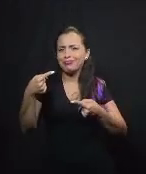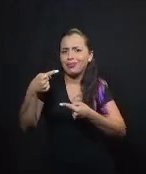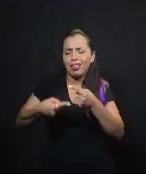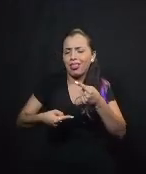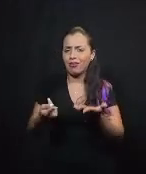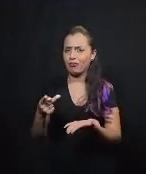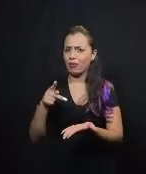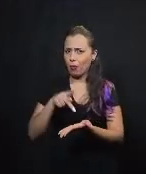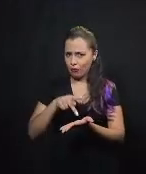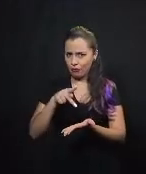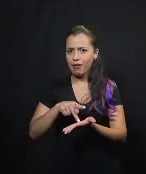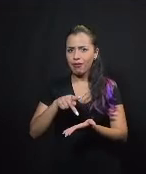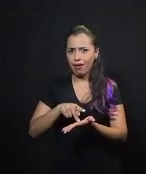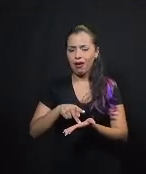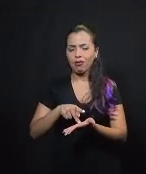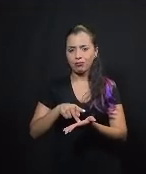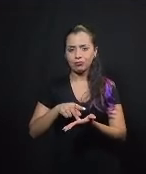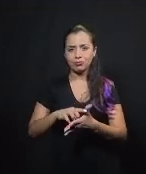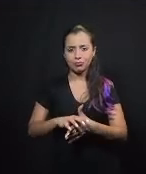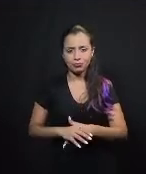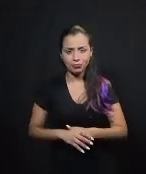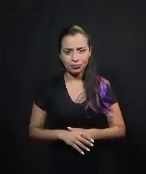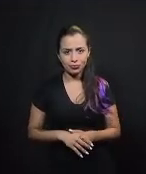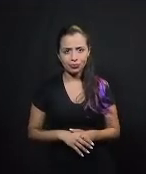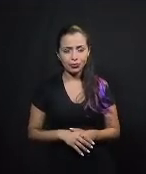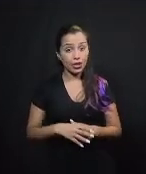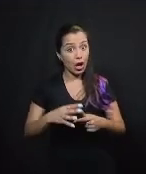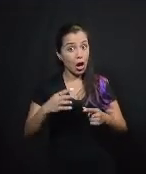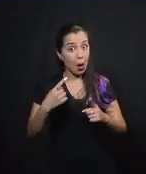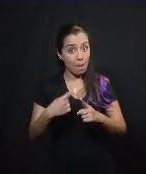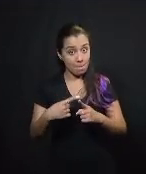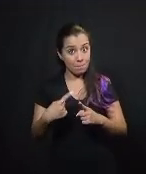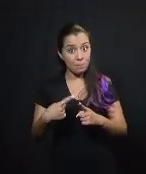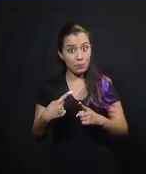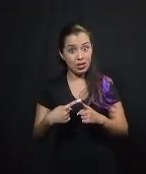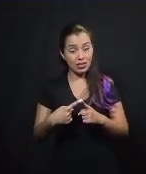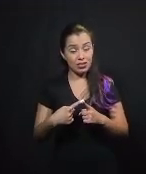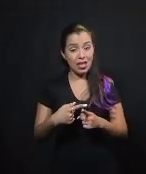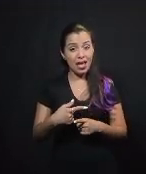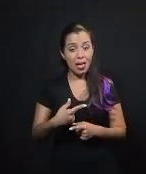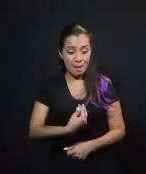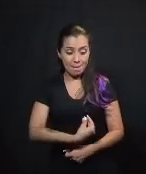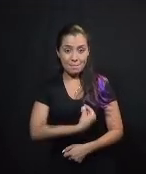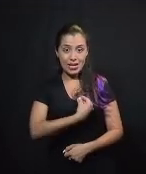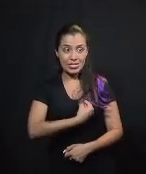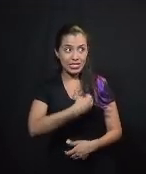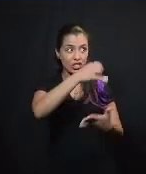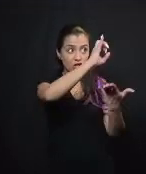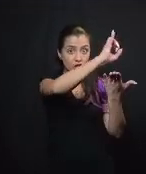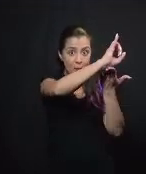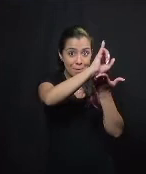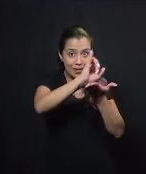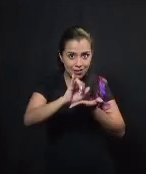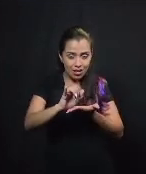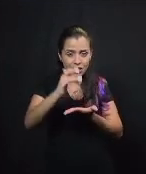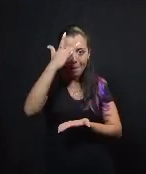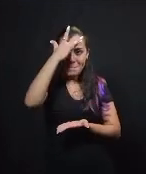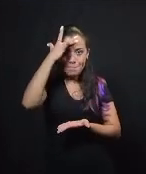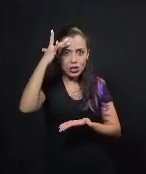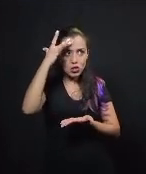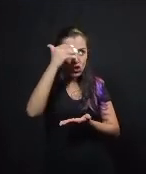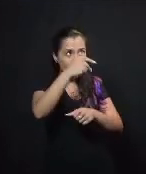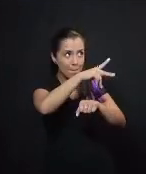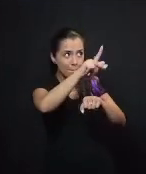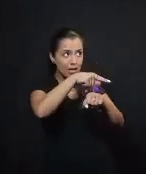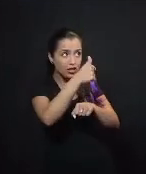verdade, porque a presença de imigrantes, de refugiados, melhor dizendo, na Hungria, na